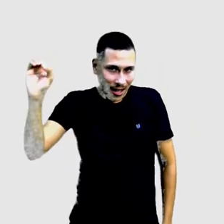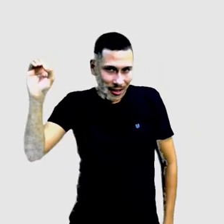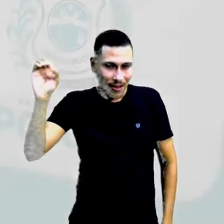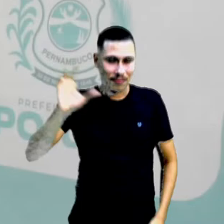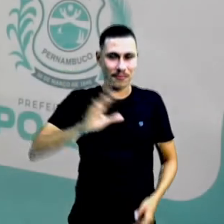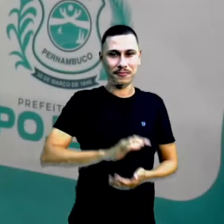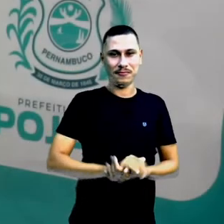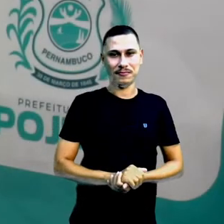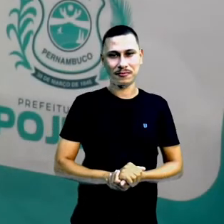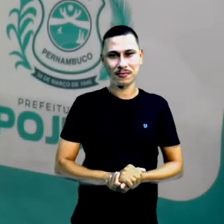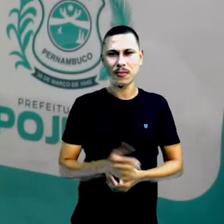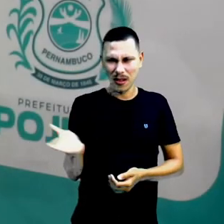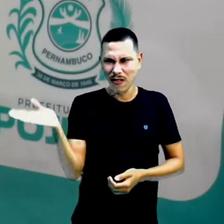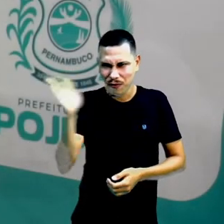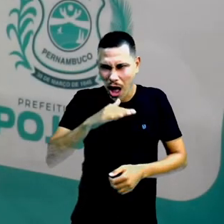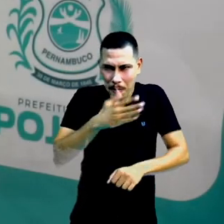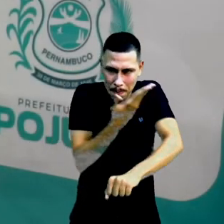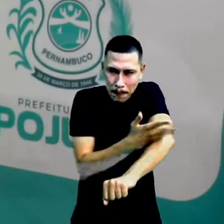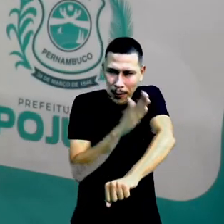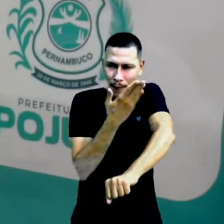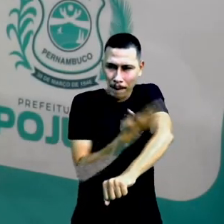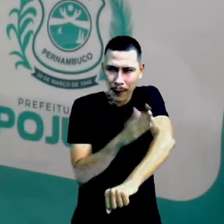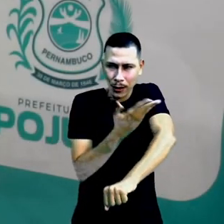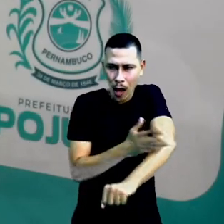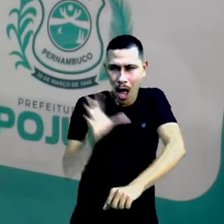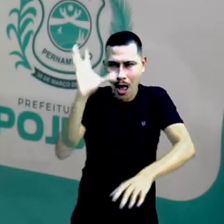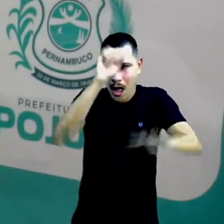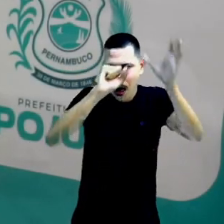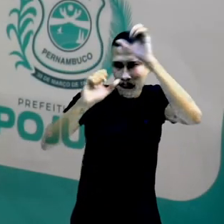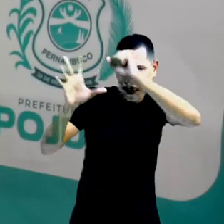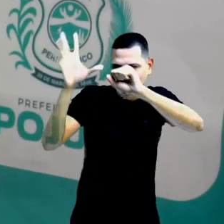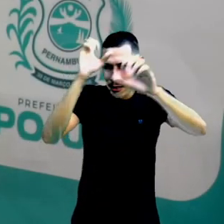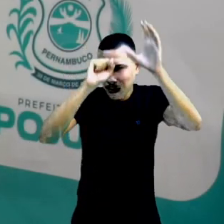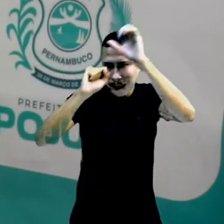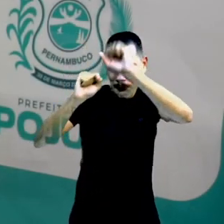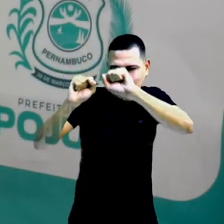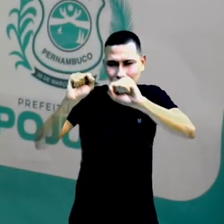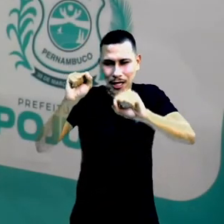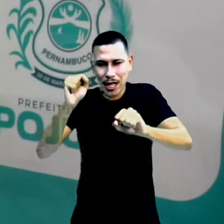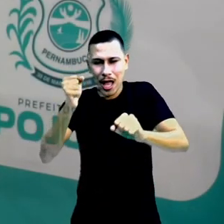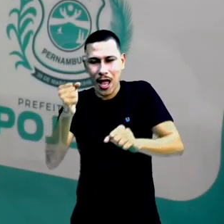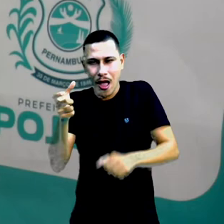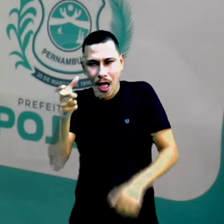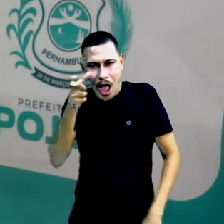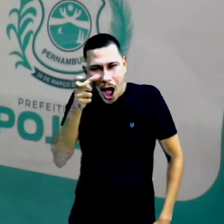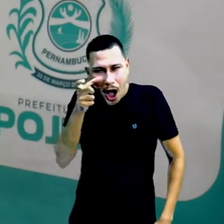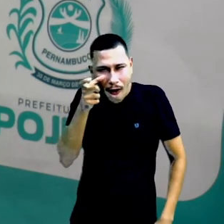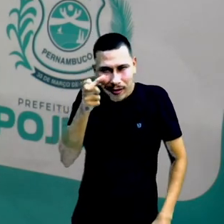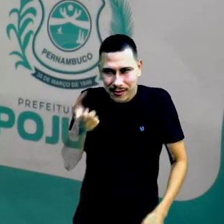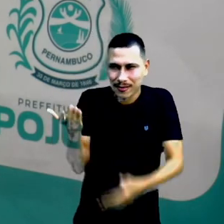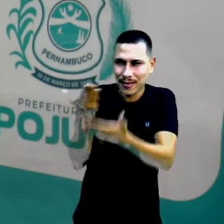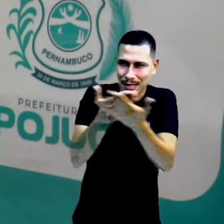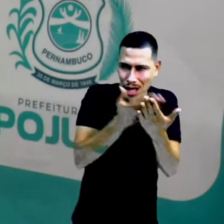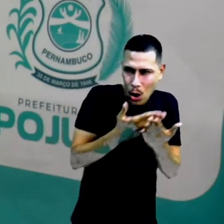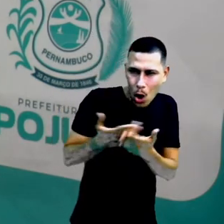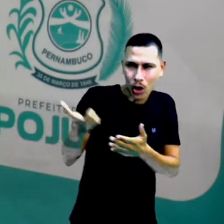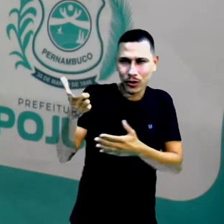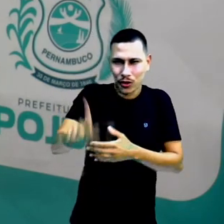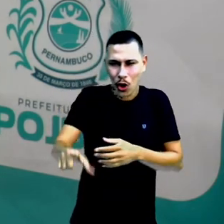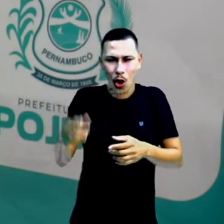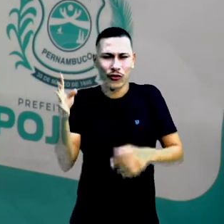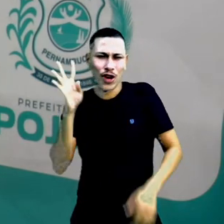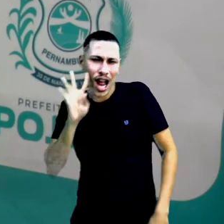360. Vamos praticar mais vezes e visualizar esse conteúdo que é tão prático, tão legal de